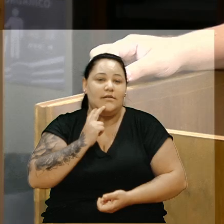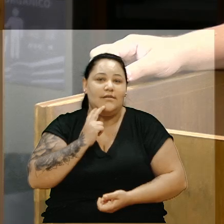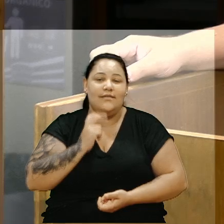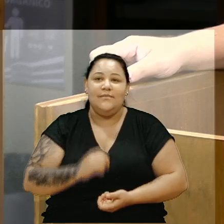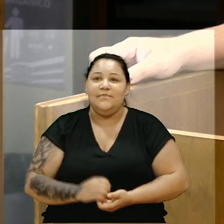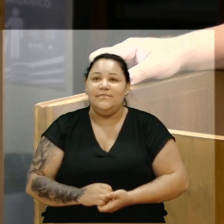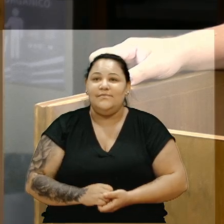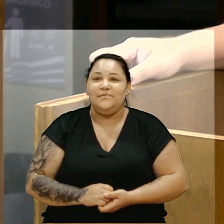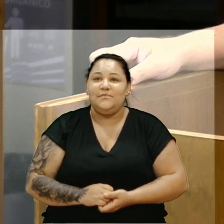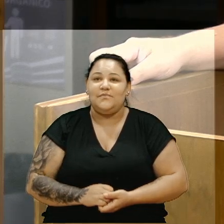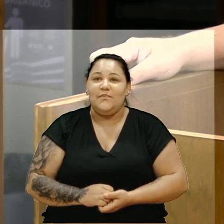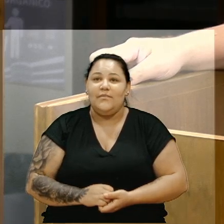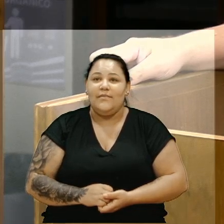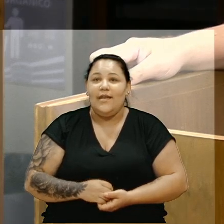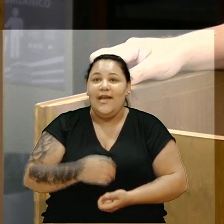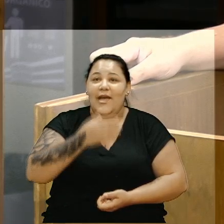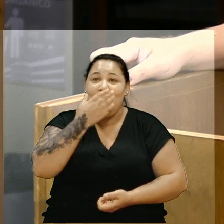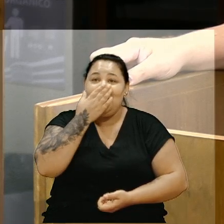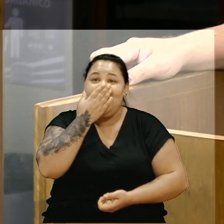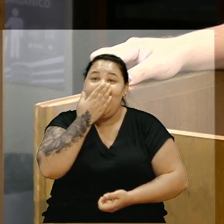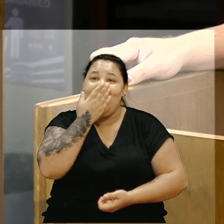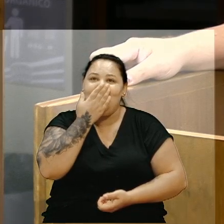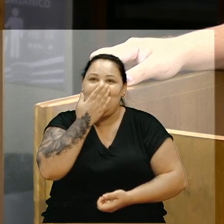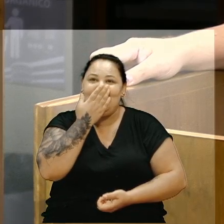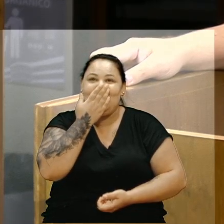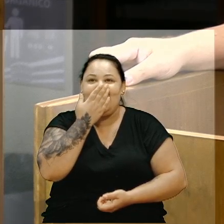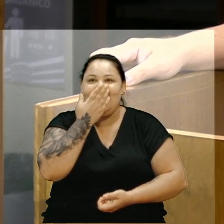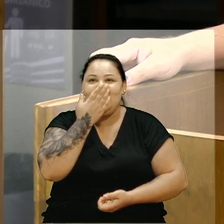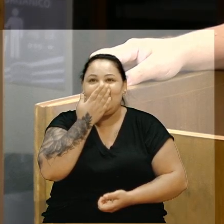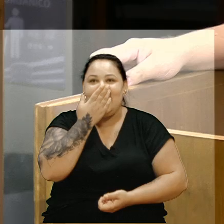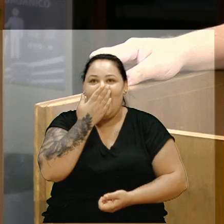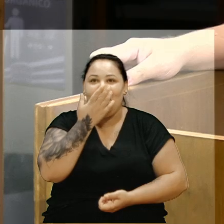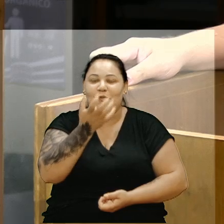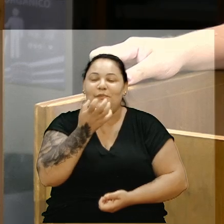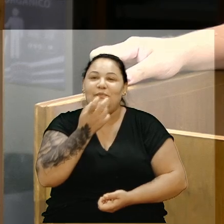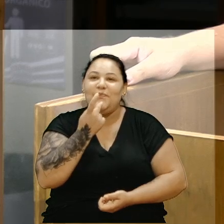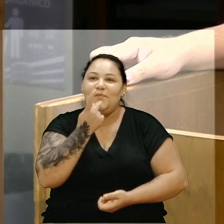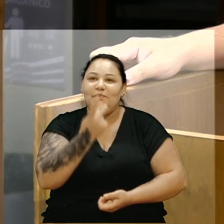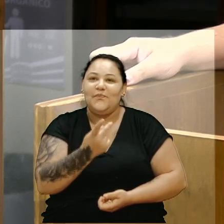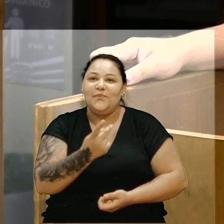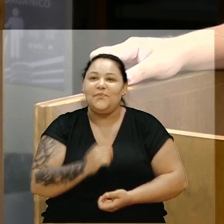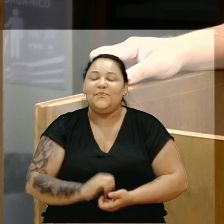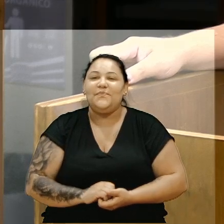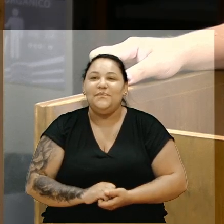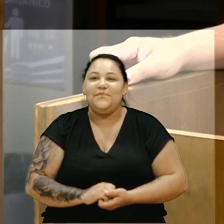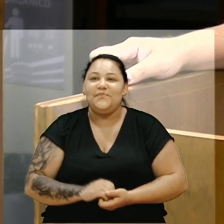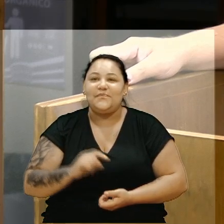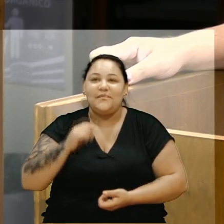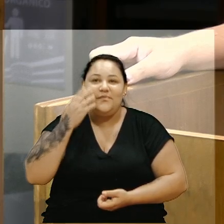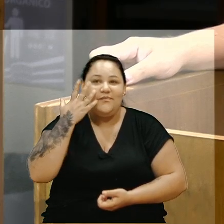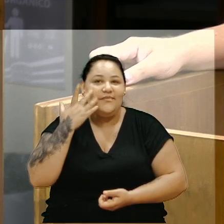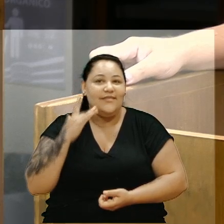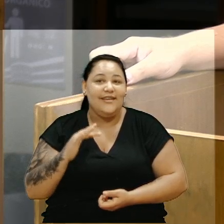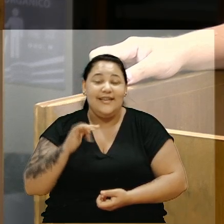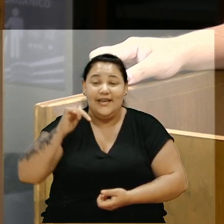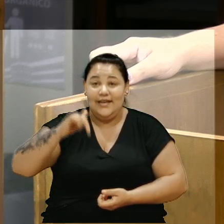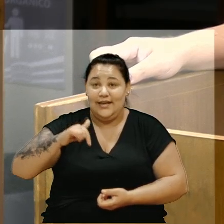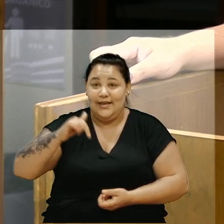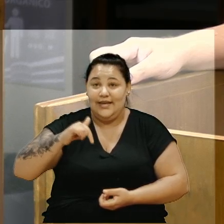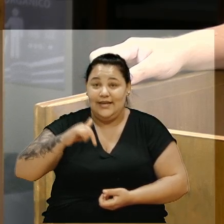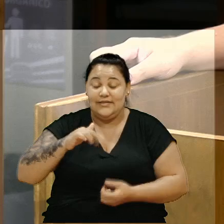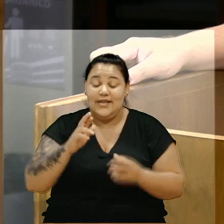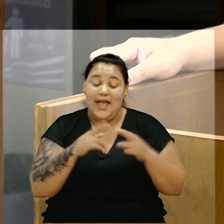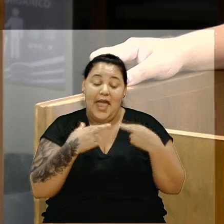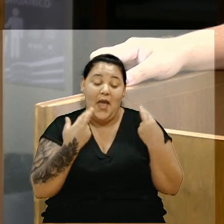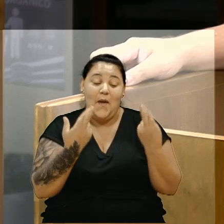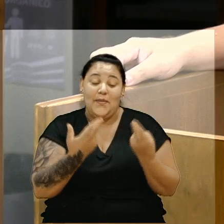mais uma vez com o vereador. Estive aqui no mês de julho do ano passado, por 30 dias. E nesse grande expediente eu quero fazer uma reflexão